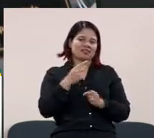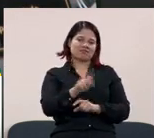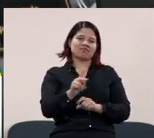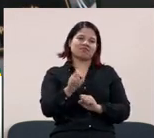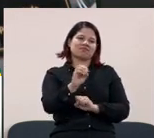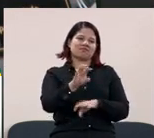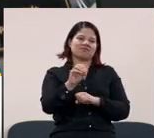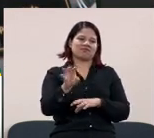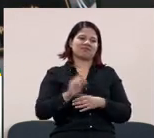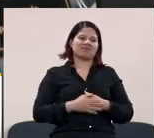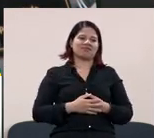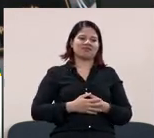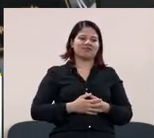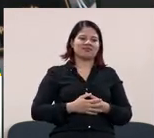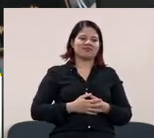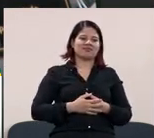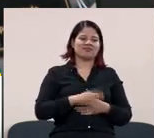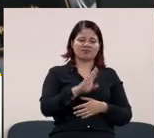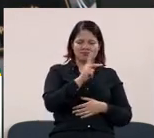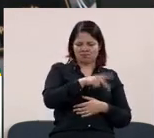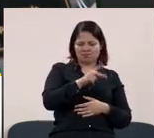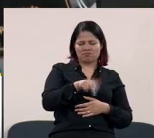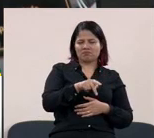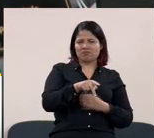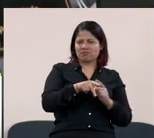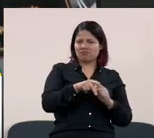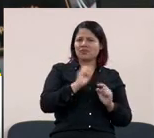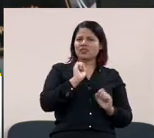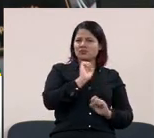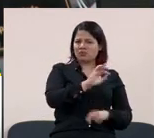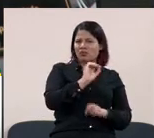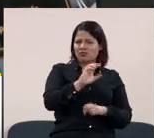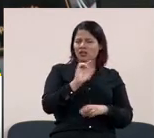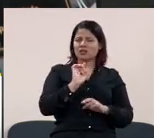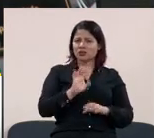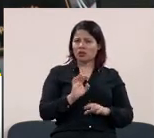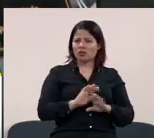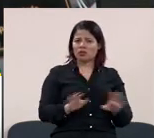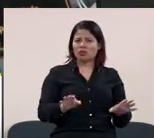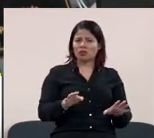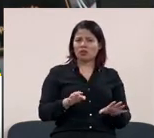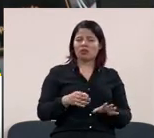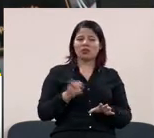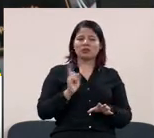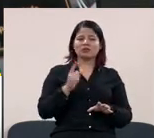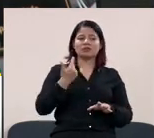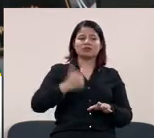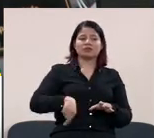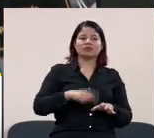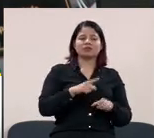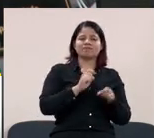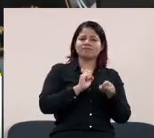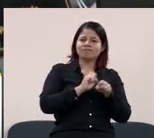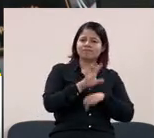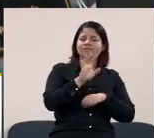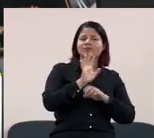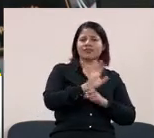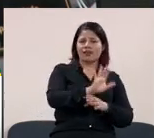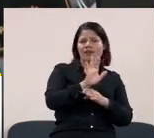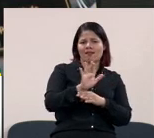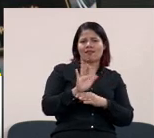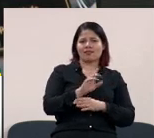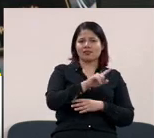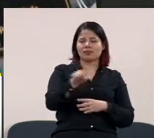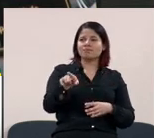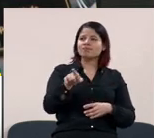Eu acho que a profissão de professor não é só ensinar, não é só educar, mas o professor tem uma influência muito grande com seus